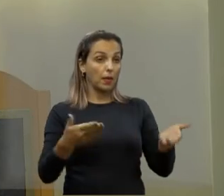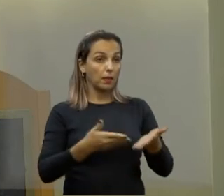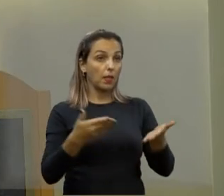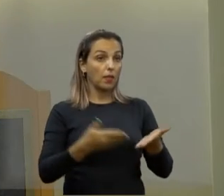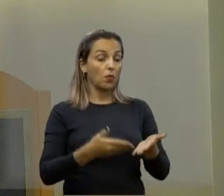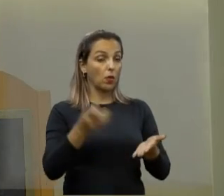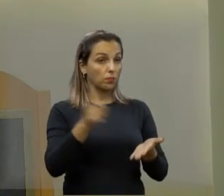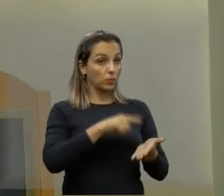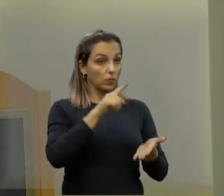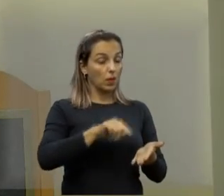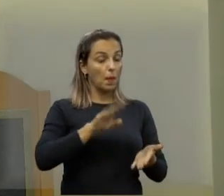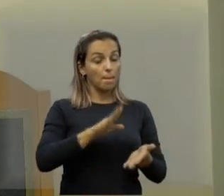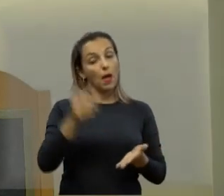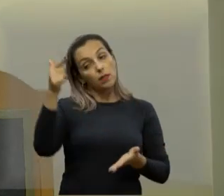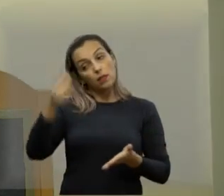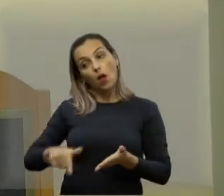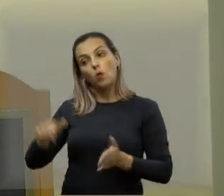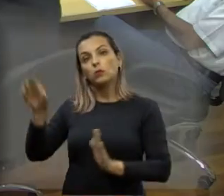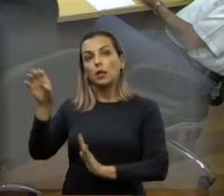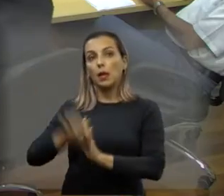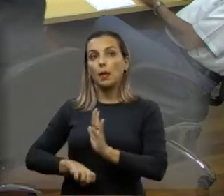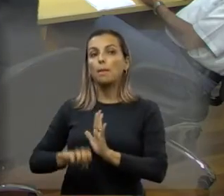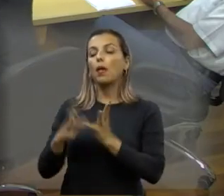é claramente inspirada nessa